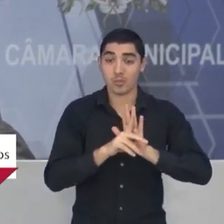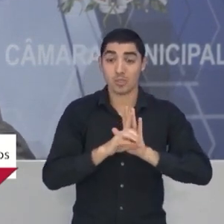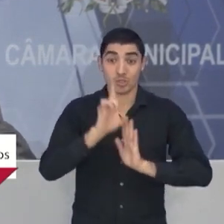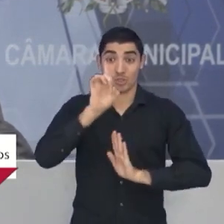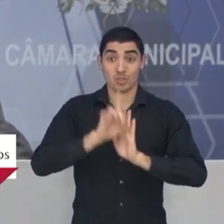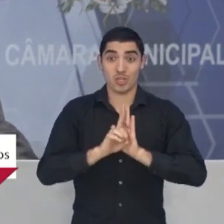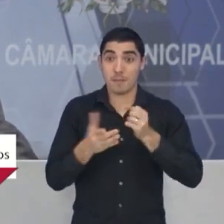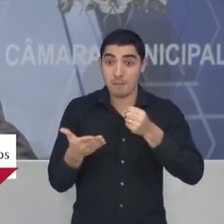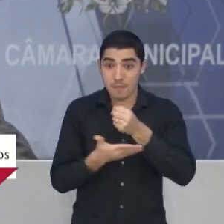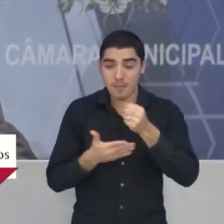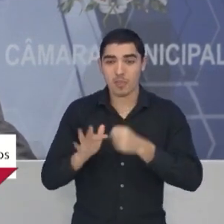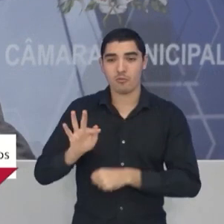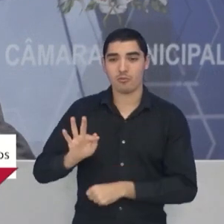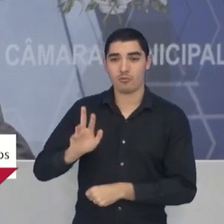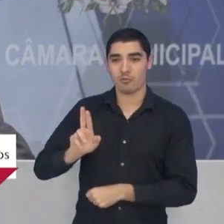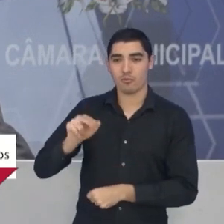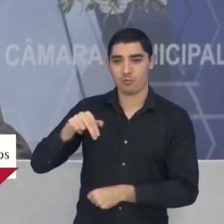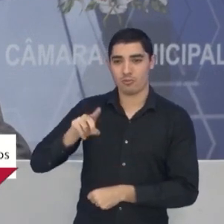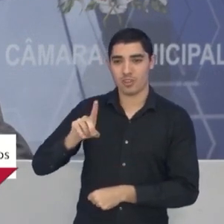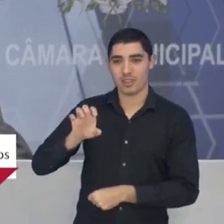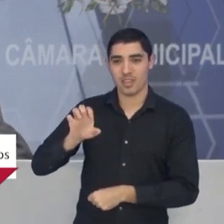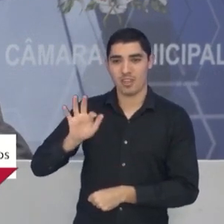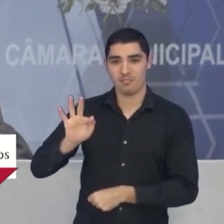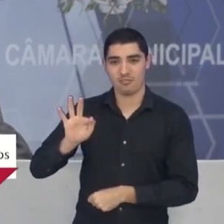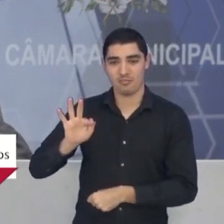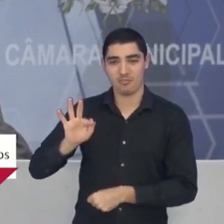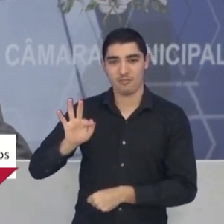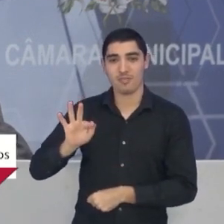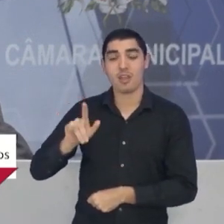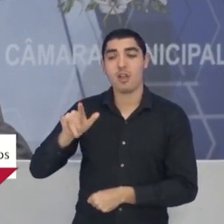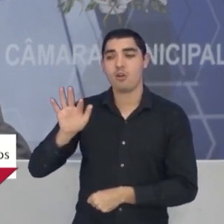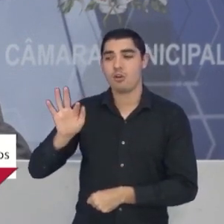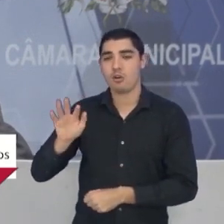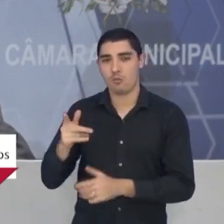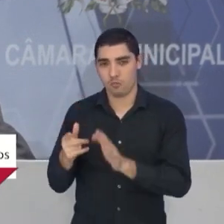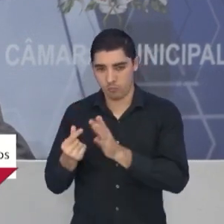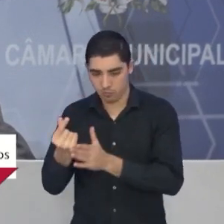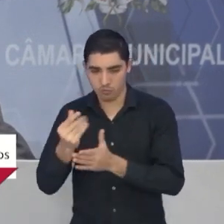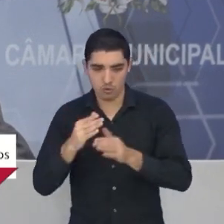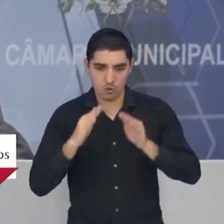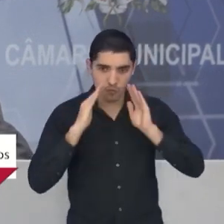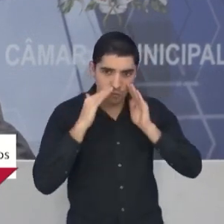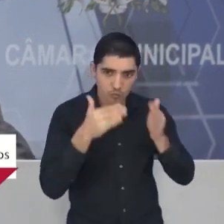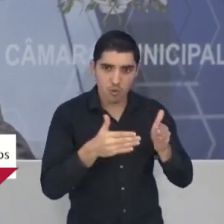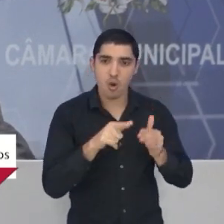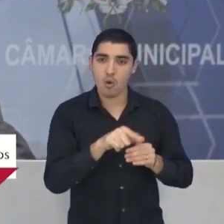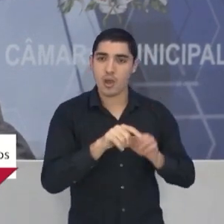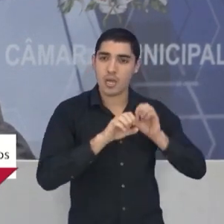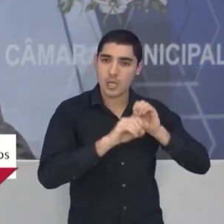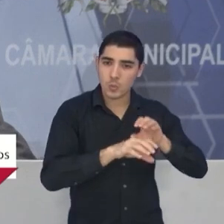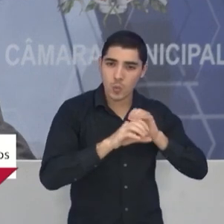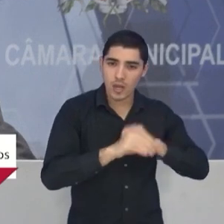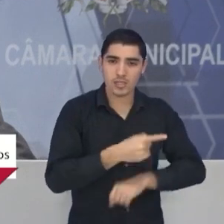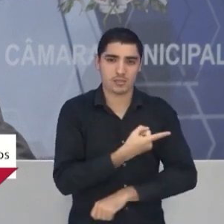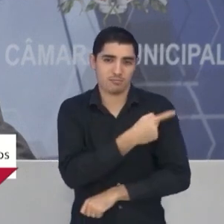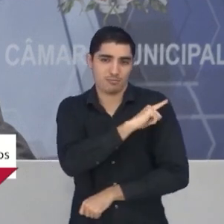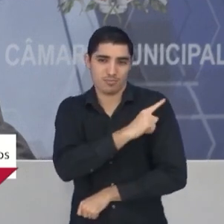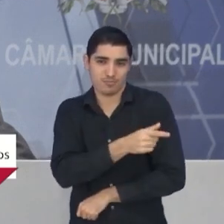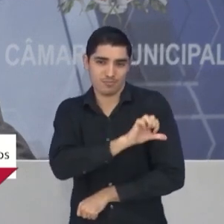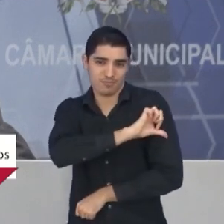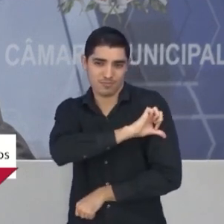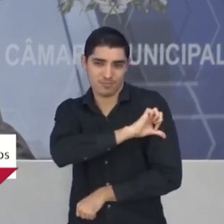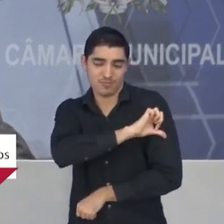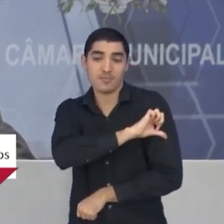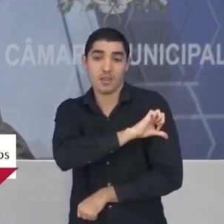lei do fundef que era o fundo de Desenvolvimento da Educação do ensino fundamental ainda